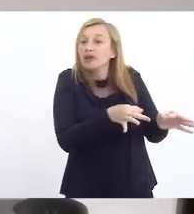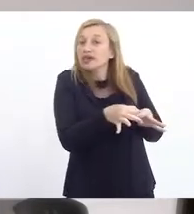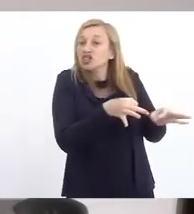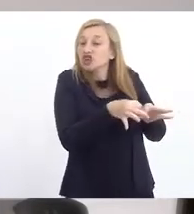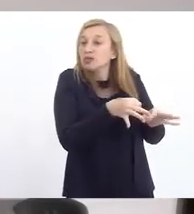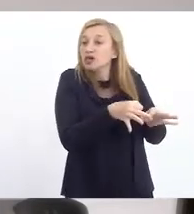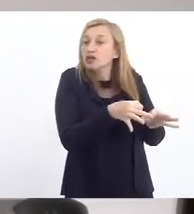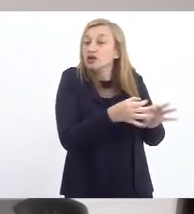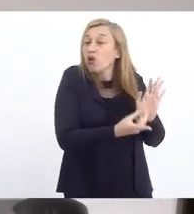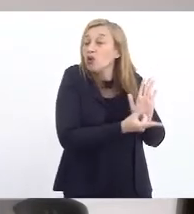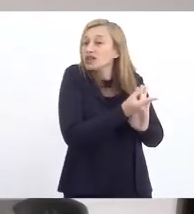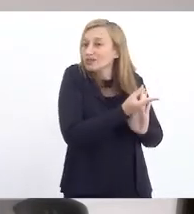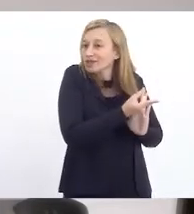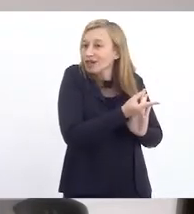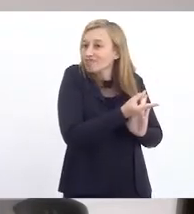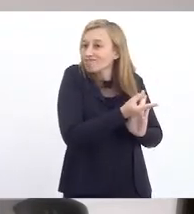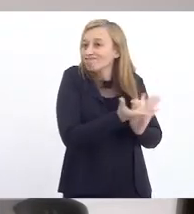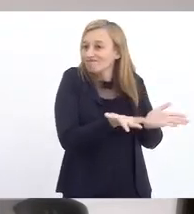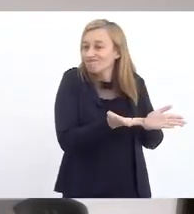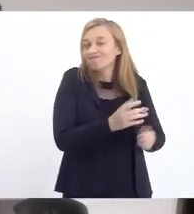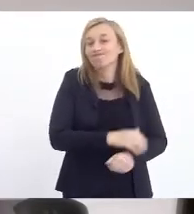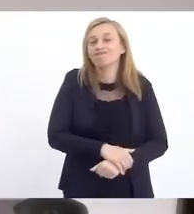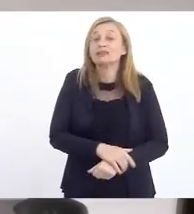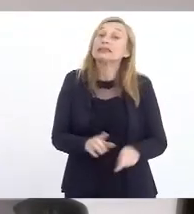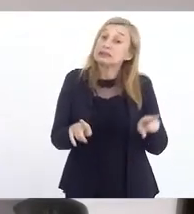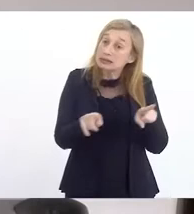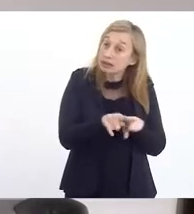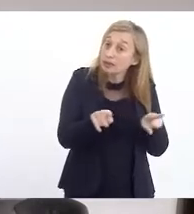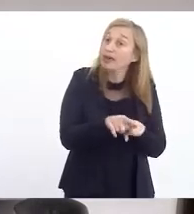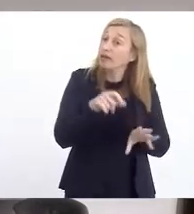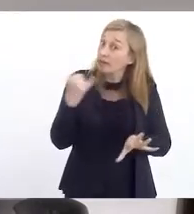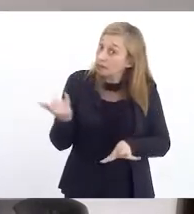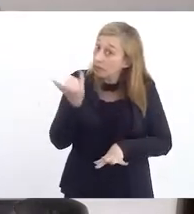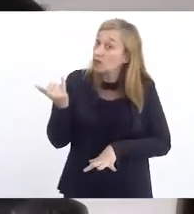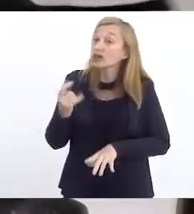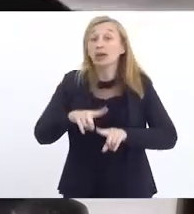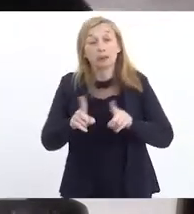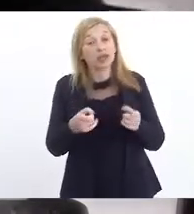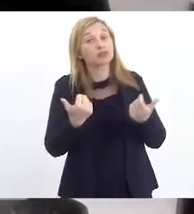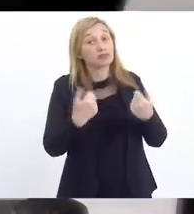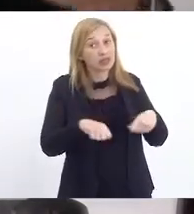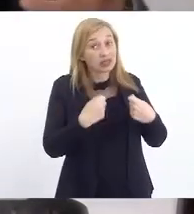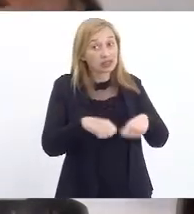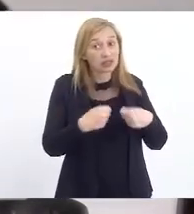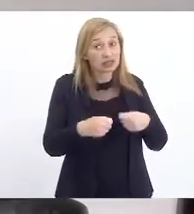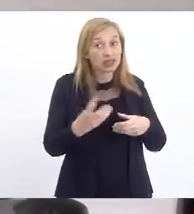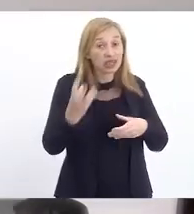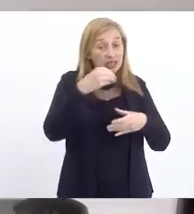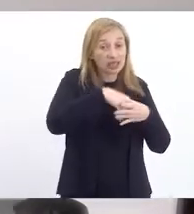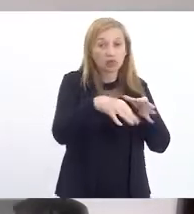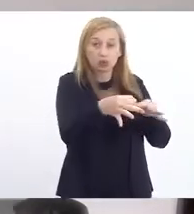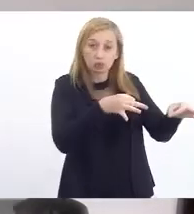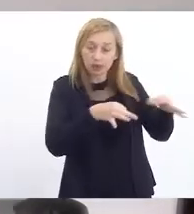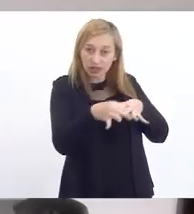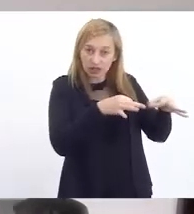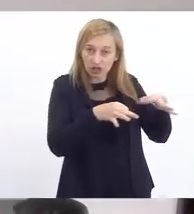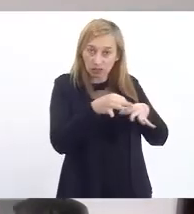planejamento orçamentário, que também é importantíssimo, mas tem que estar dentro do